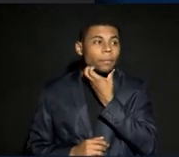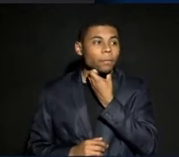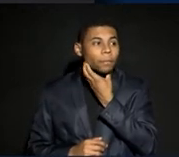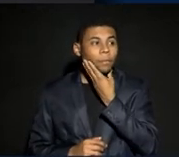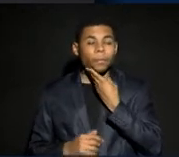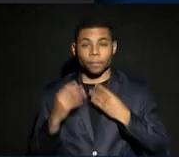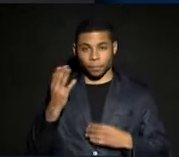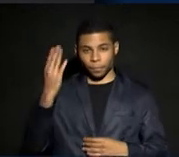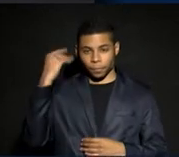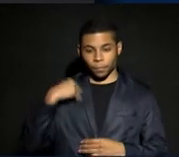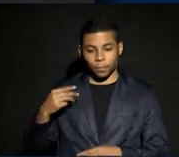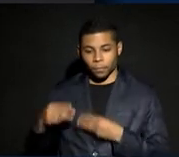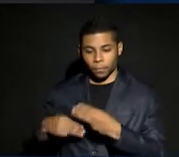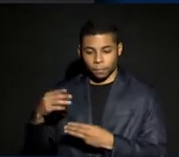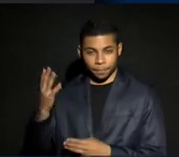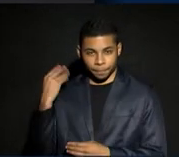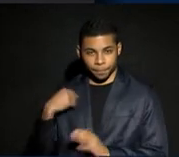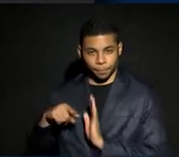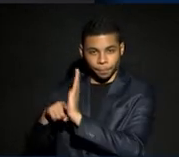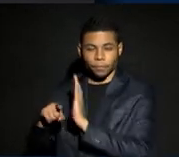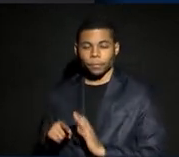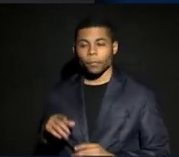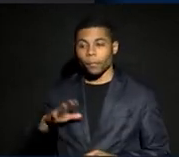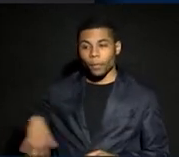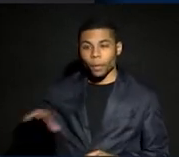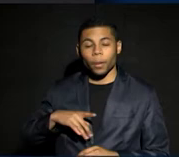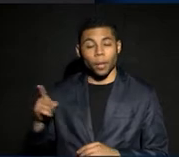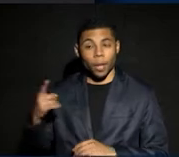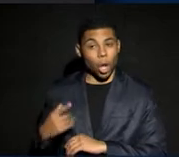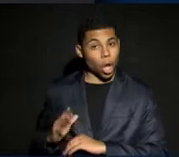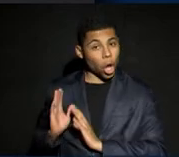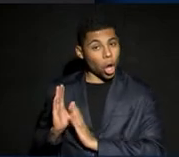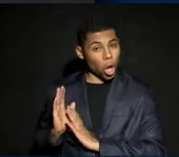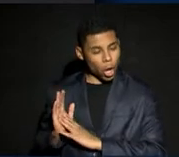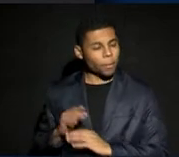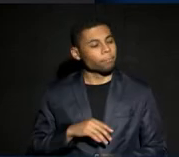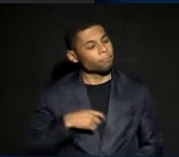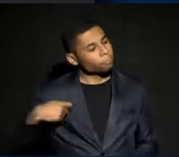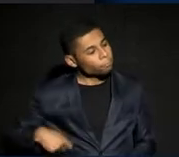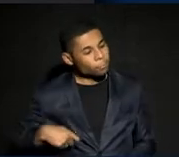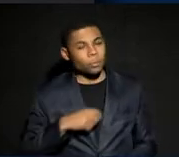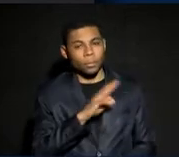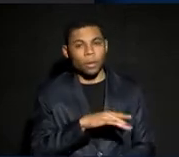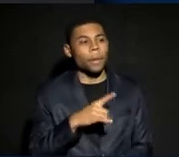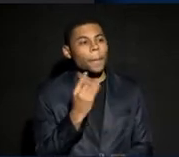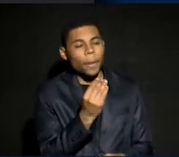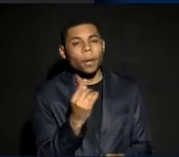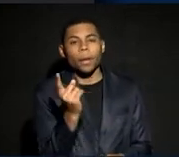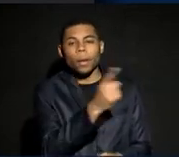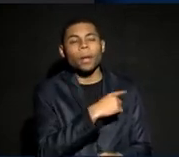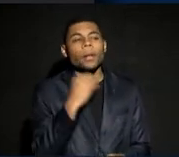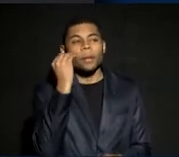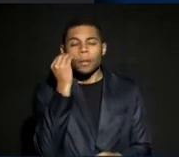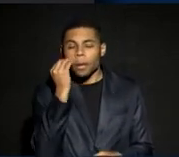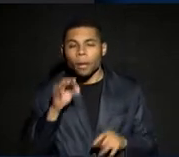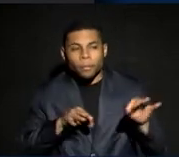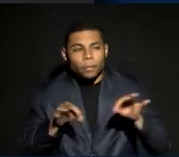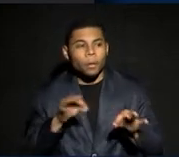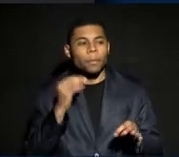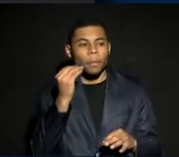quando era ministro, a imprensa me cobrava, com razão, providências para acabar,